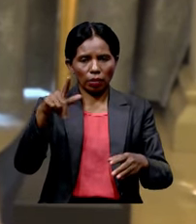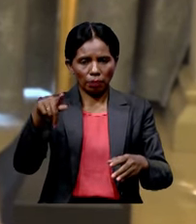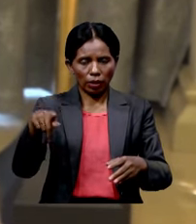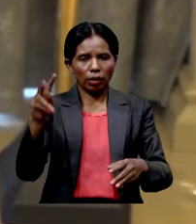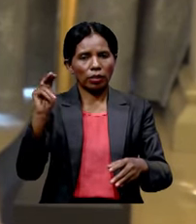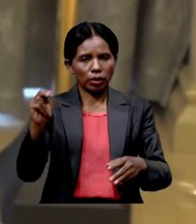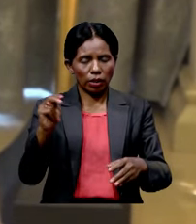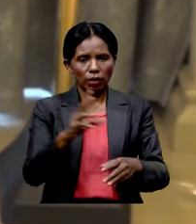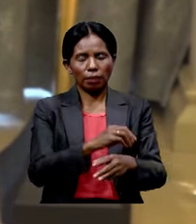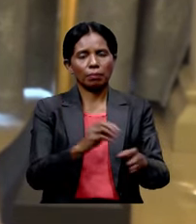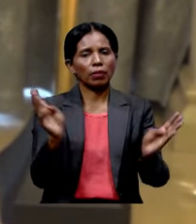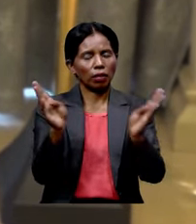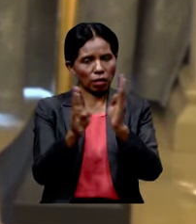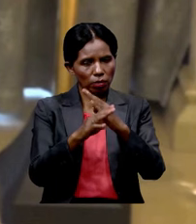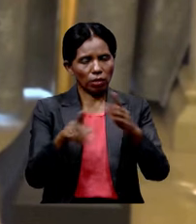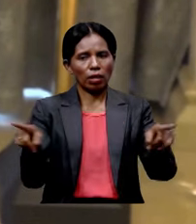ele sai nessa